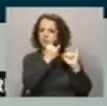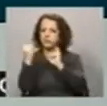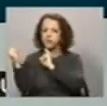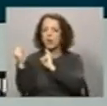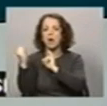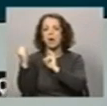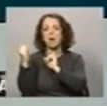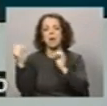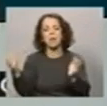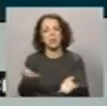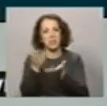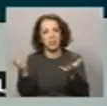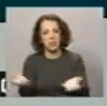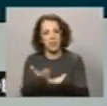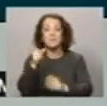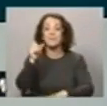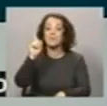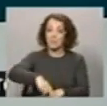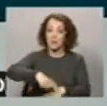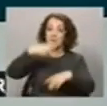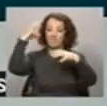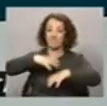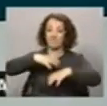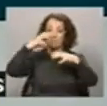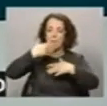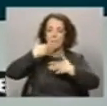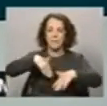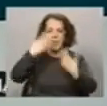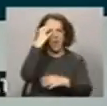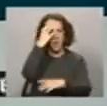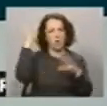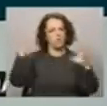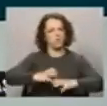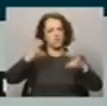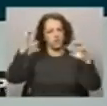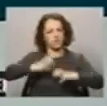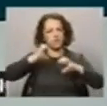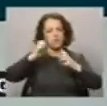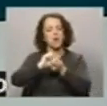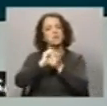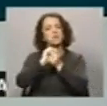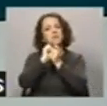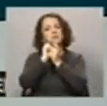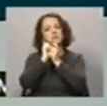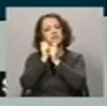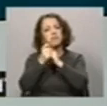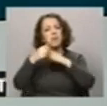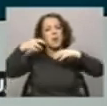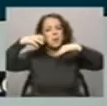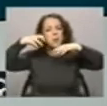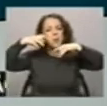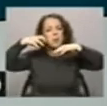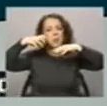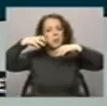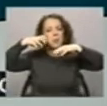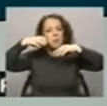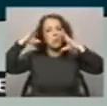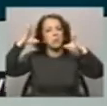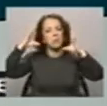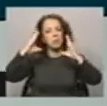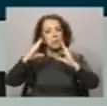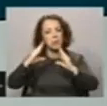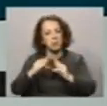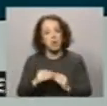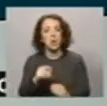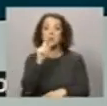de intensidade. Também a precipitação, mais forte agora durante a manhã, vai passando a aguaceiros cada vez menos frequentes e há condições